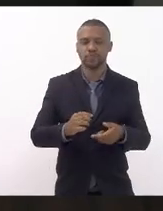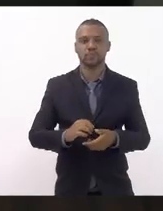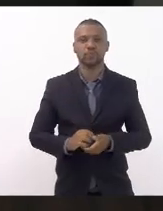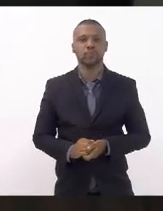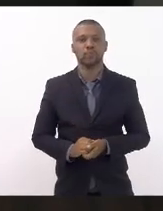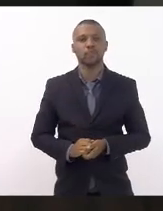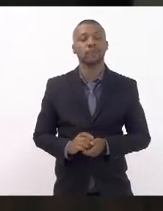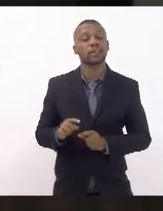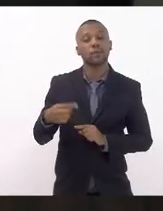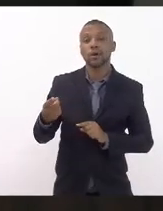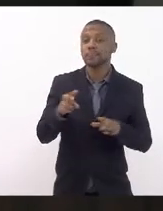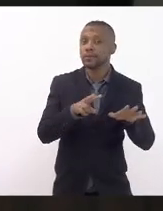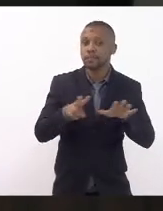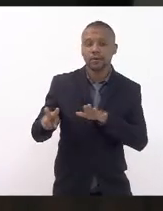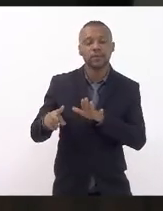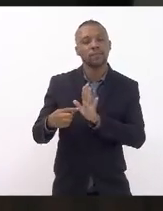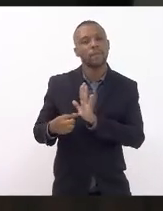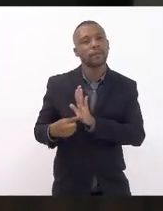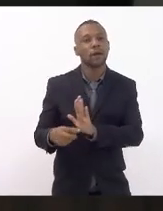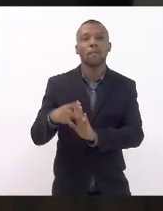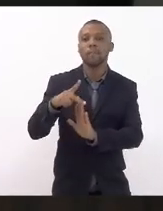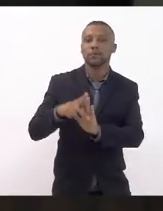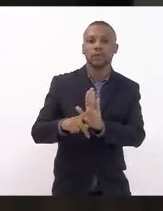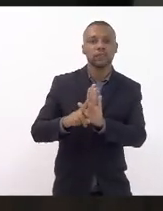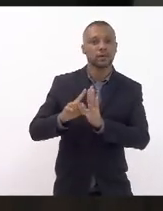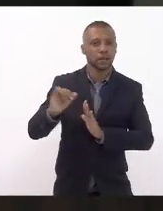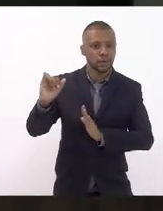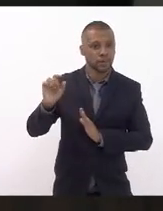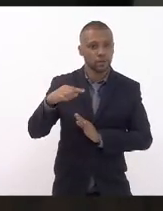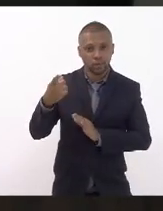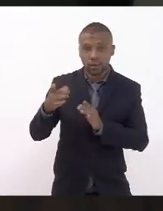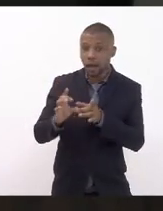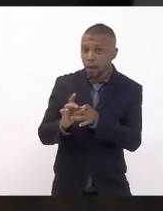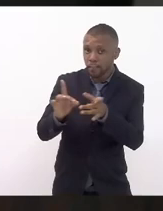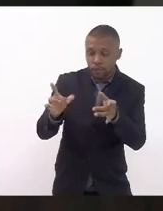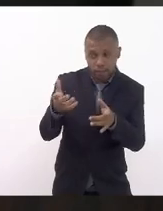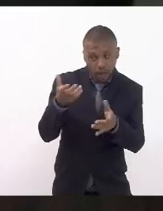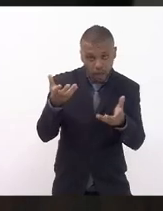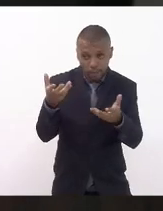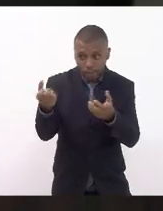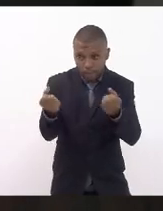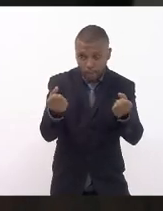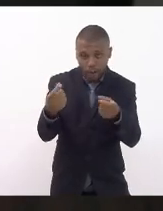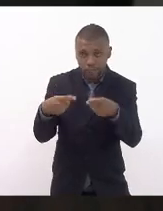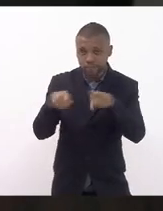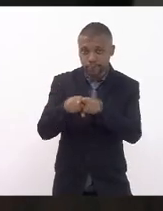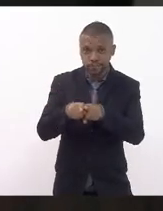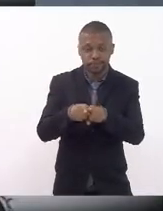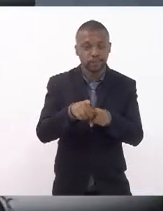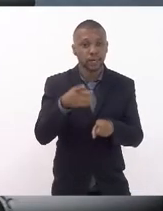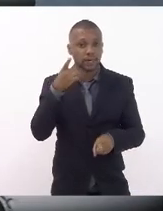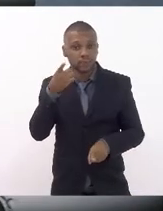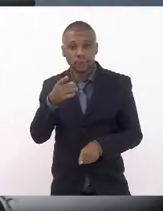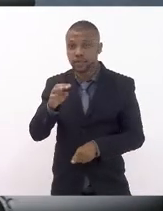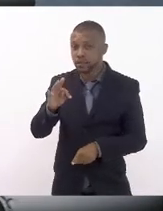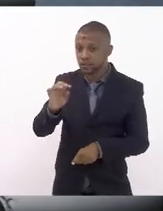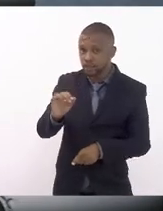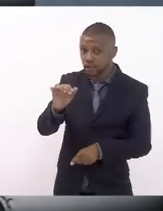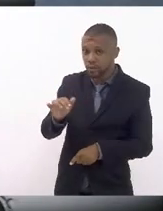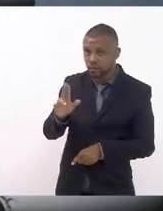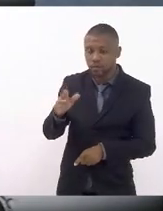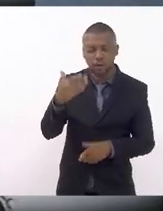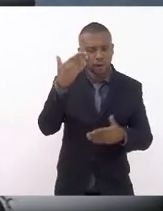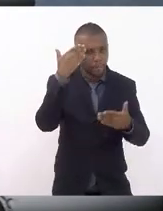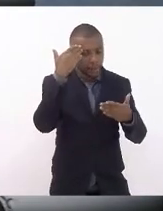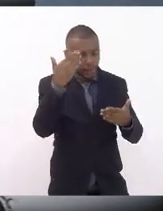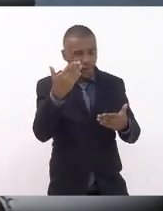na próxima semana, já apresentar o projeto, depois abrimos com a autoria. Deputada Tia Ju. Obrigada, presidente. Só trazendo aqui uma questão